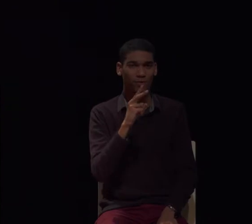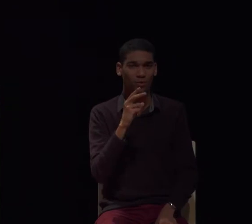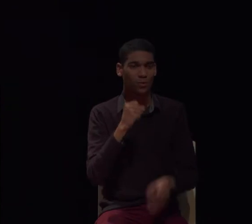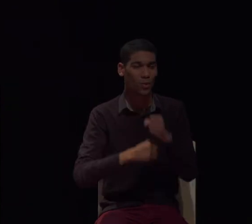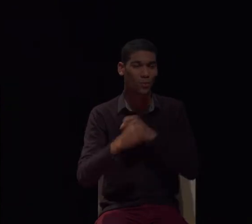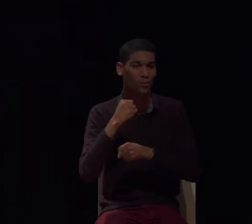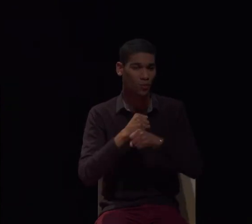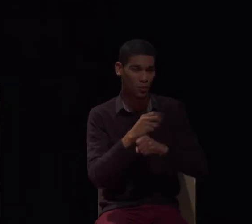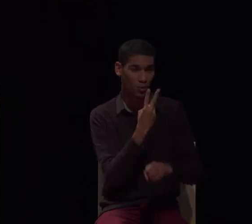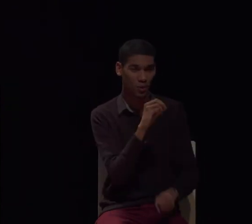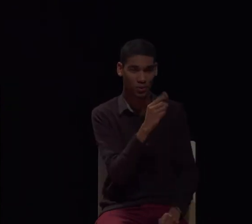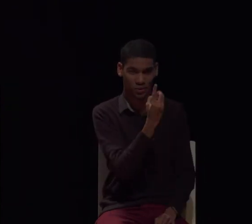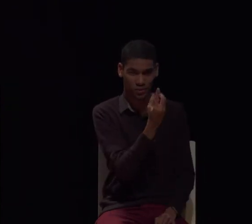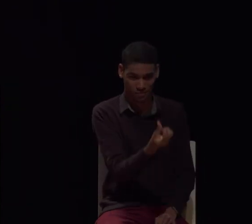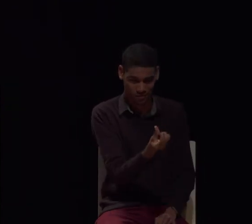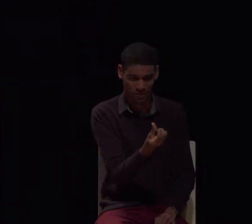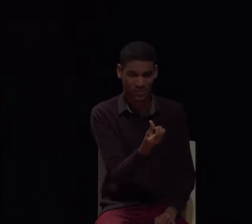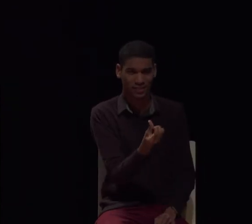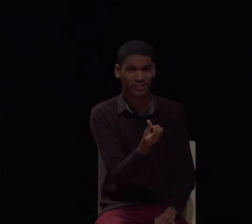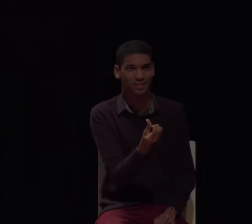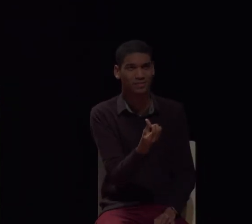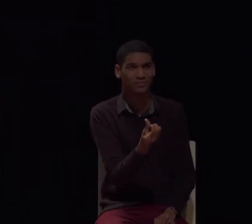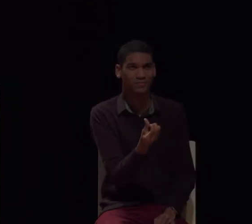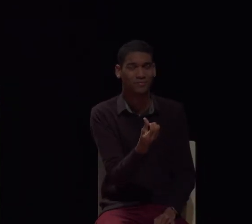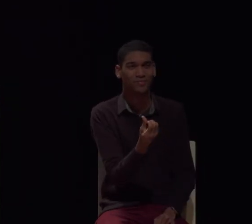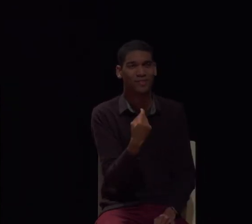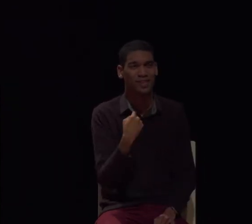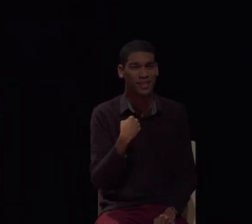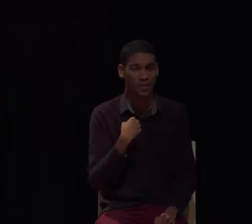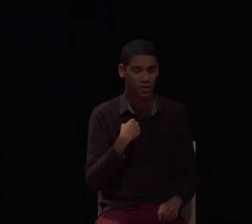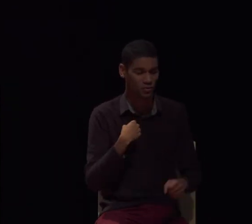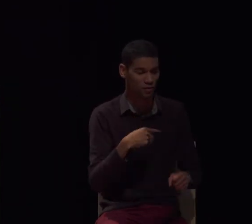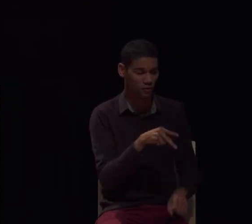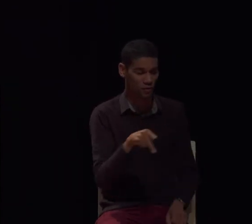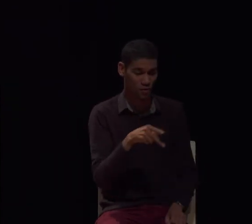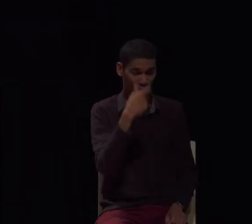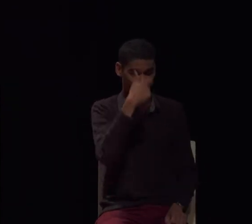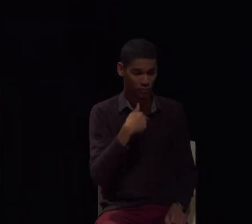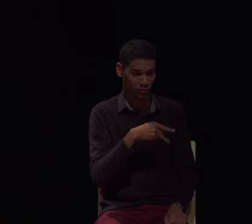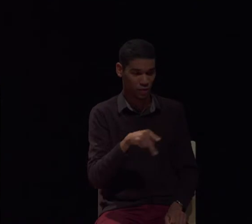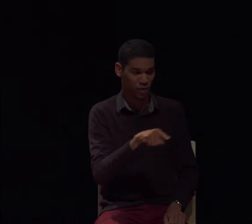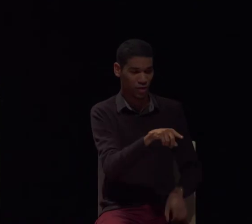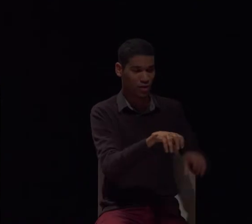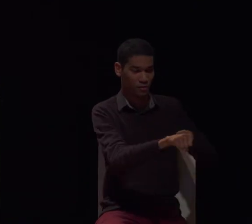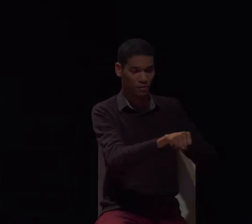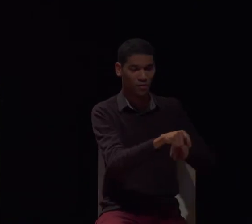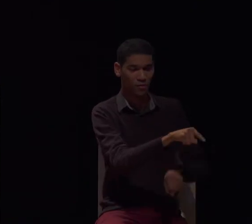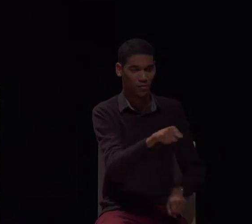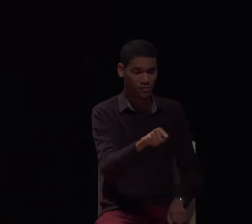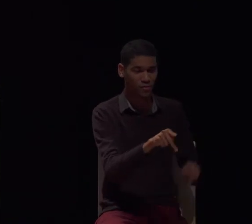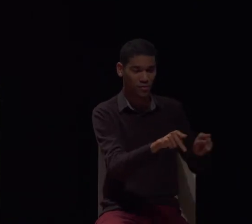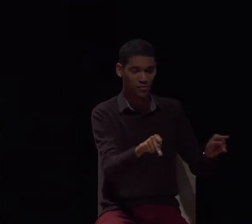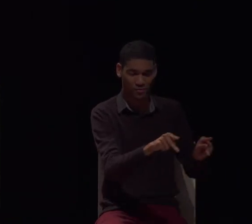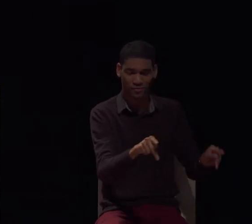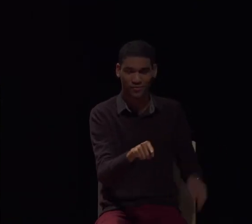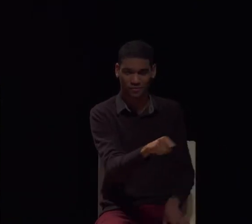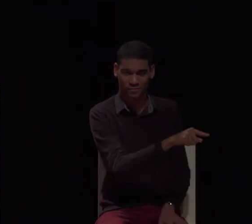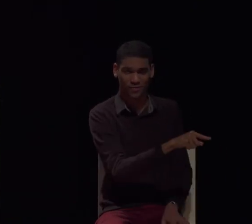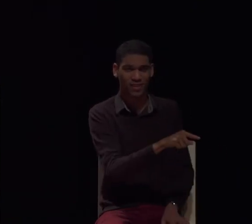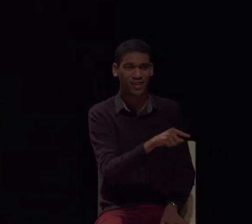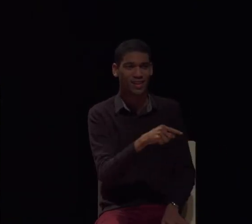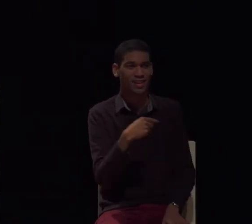eu estava numa formação com professores e nessa formação eu